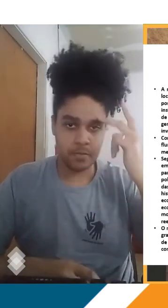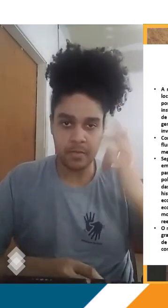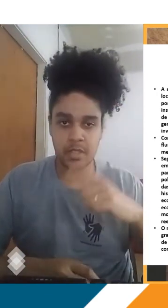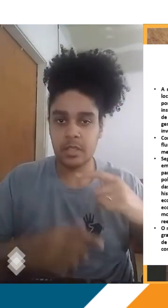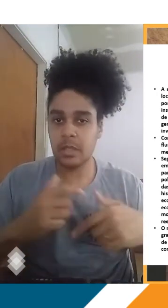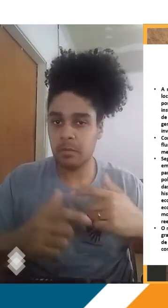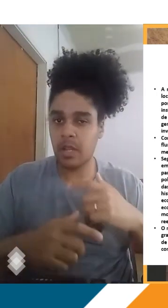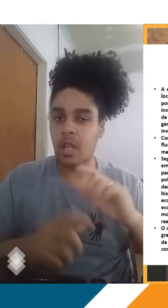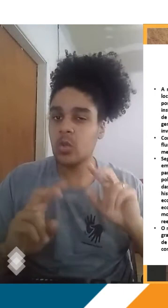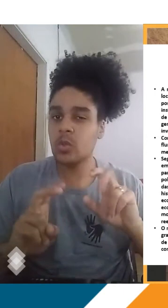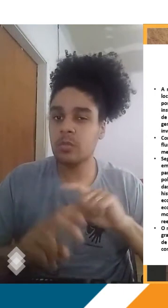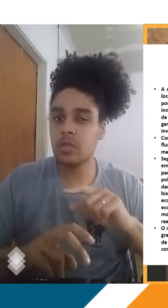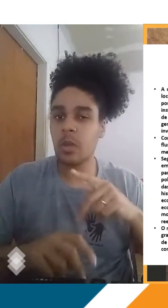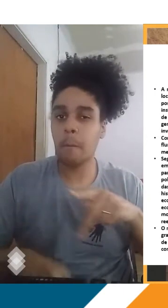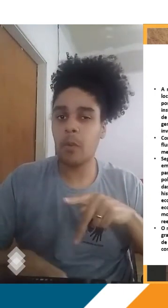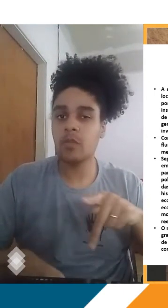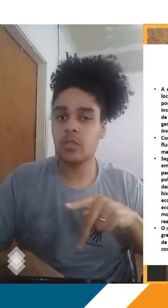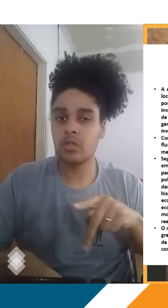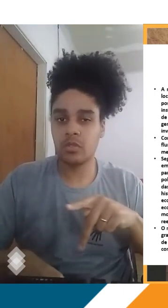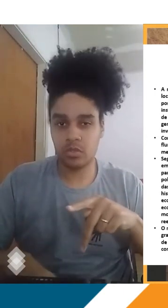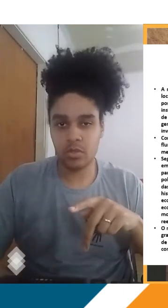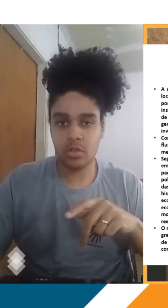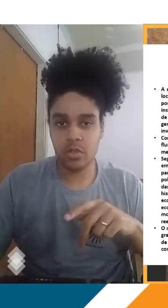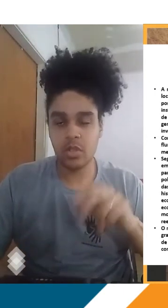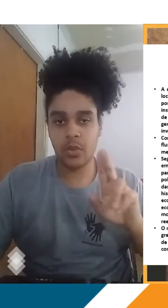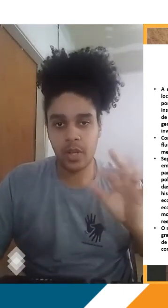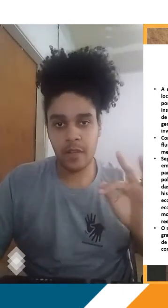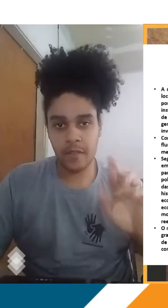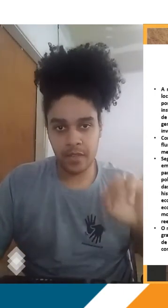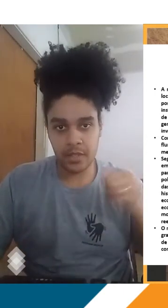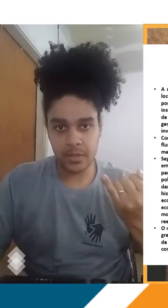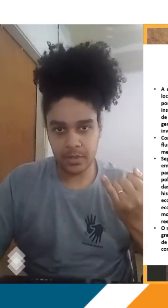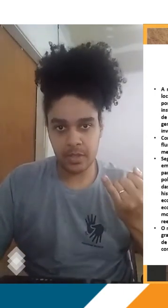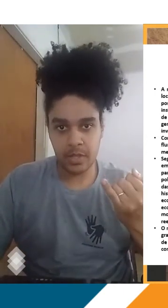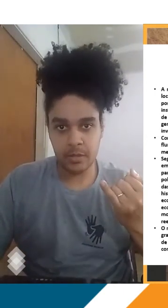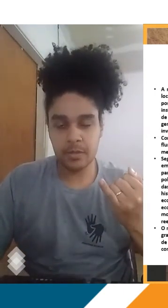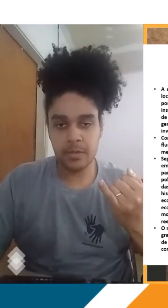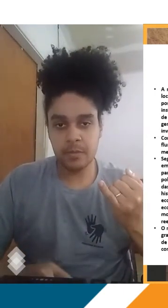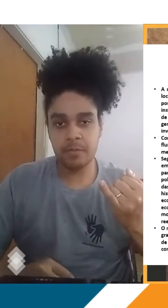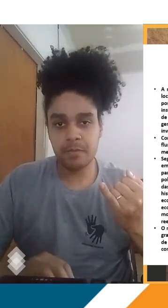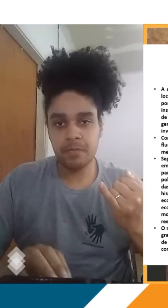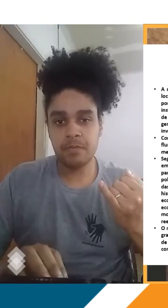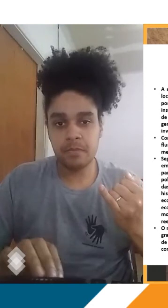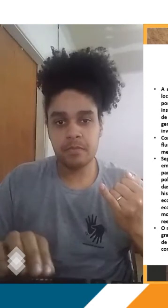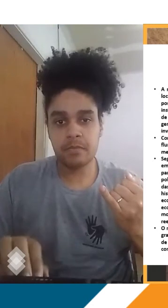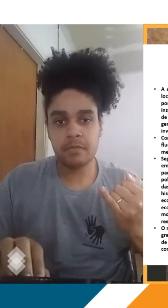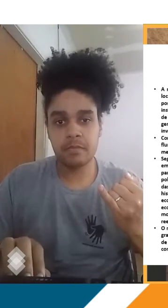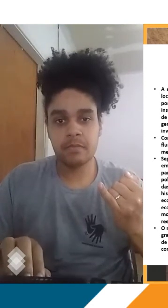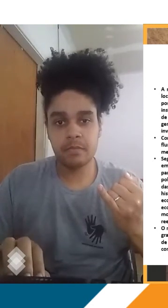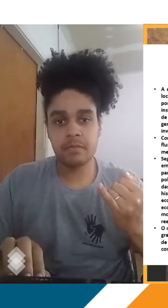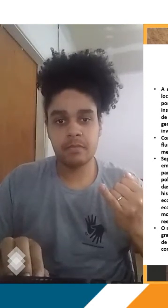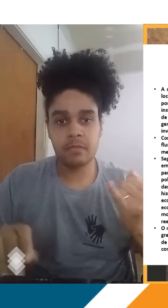vai trabalhar a respeito disso é um professor da Universidade do Estado do Rio de Janeiro, formação de